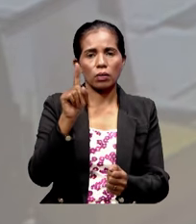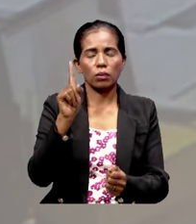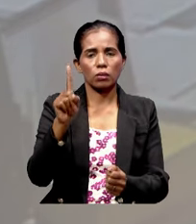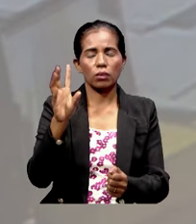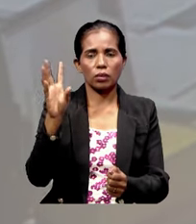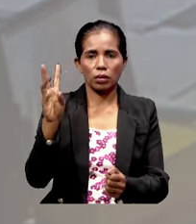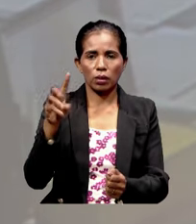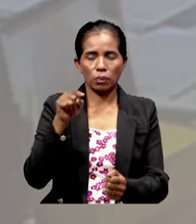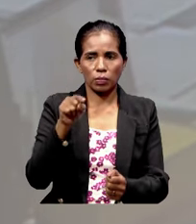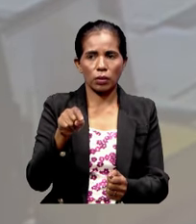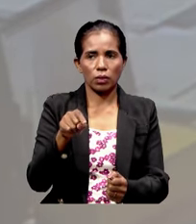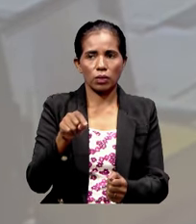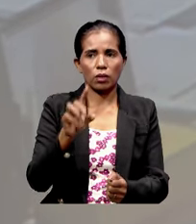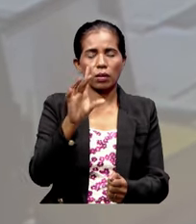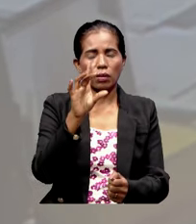2.216.